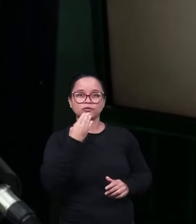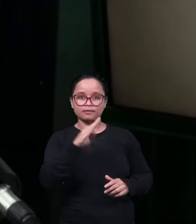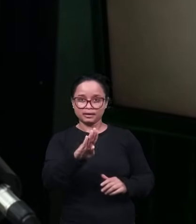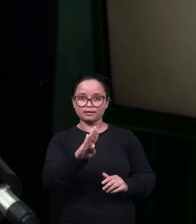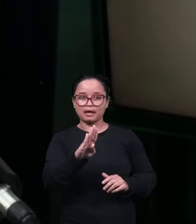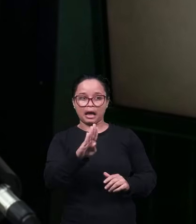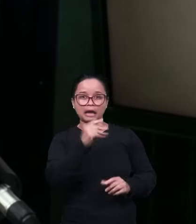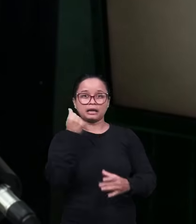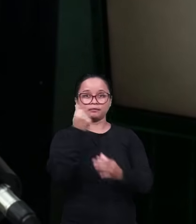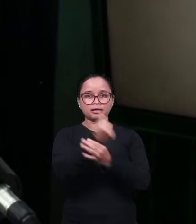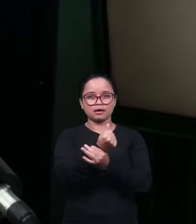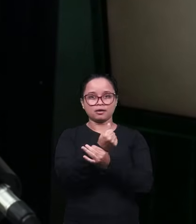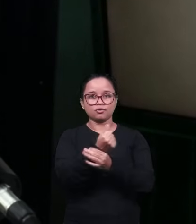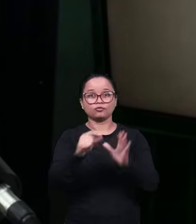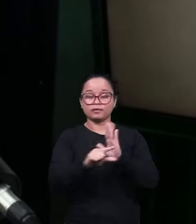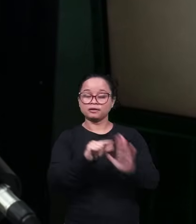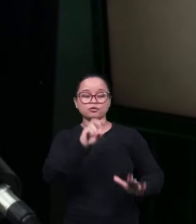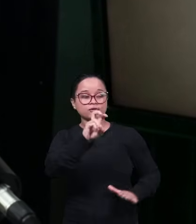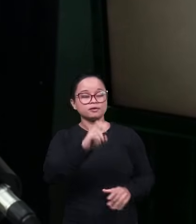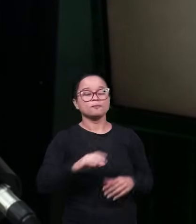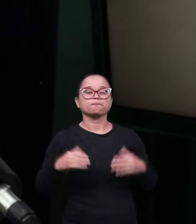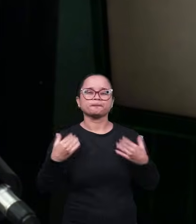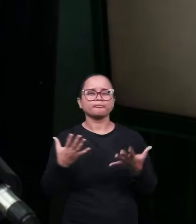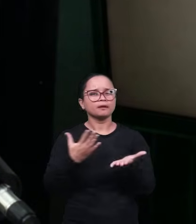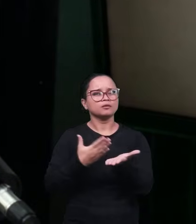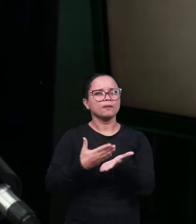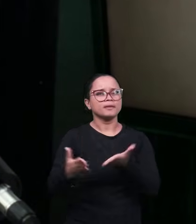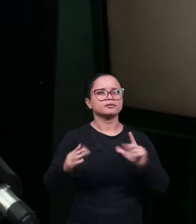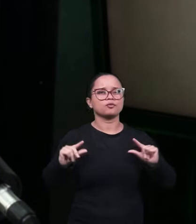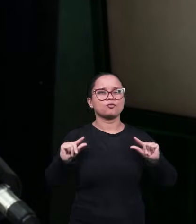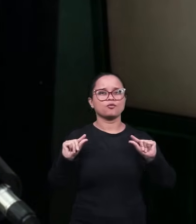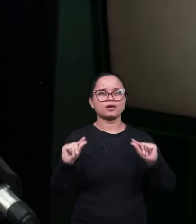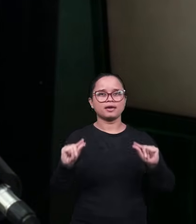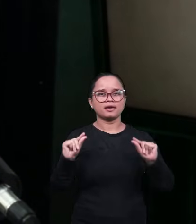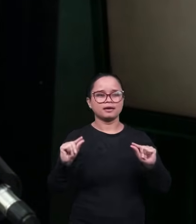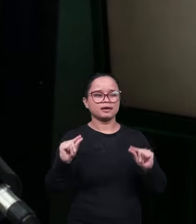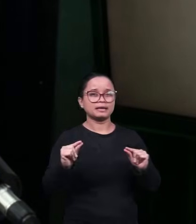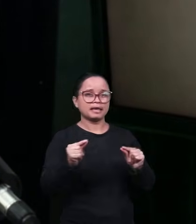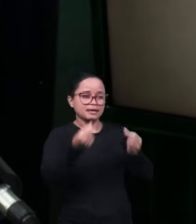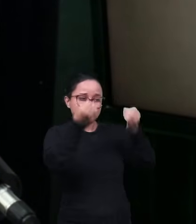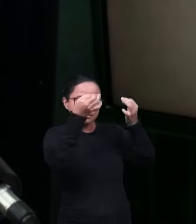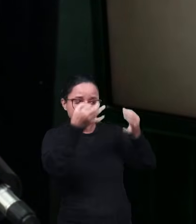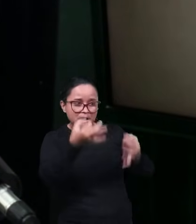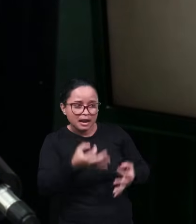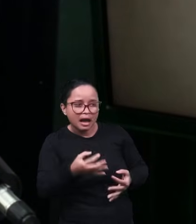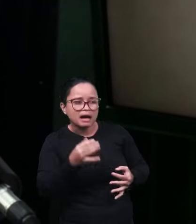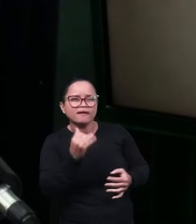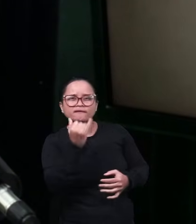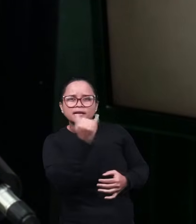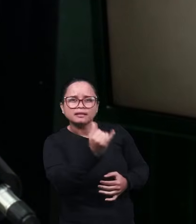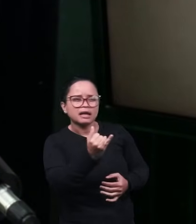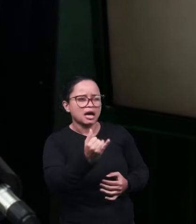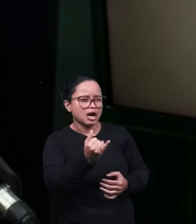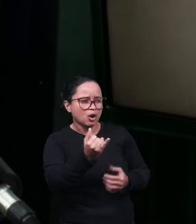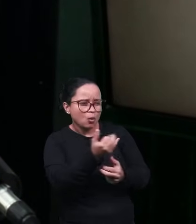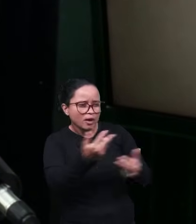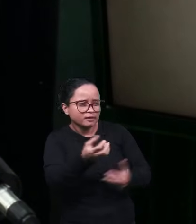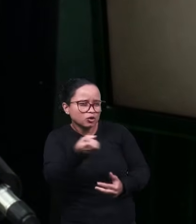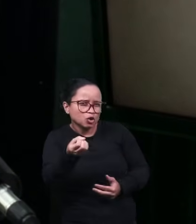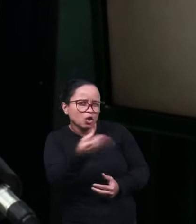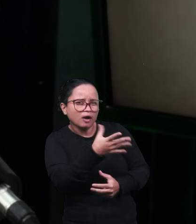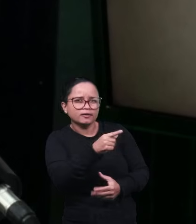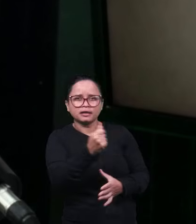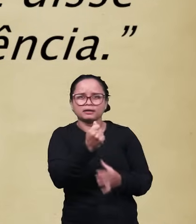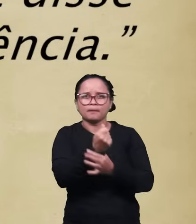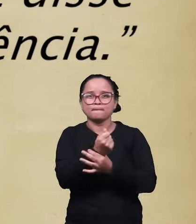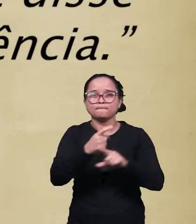5, Deus ele começa a trazer palavras que vão gerar algo novo em Abrão, mas que não é